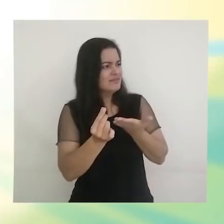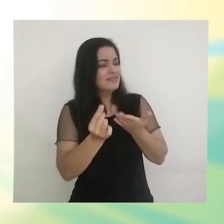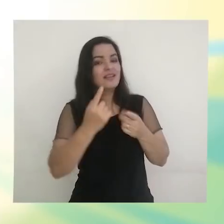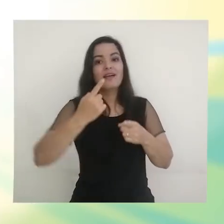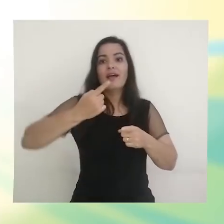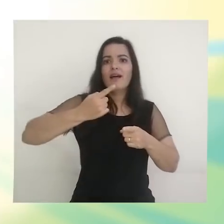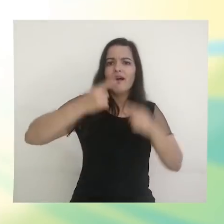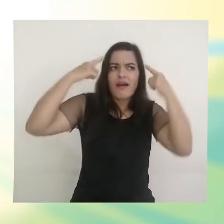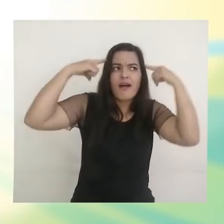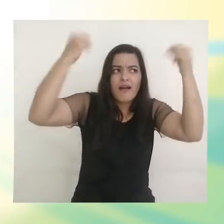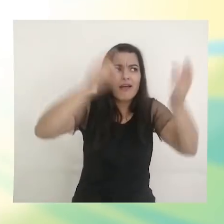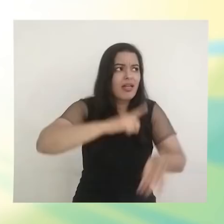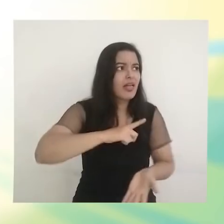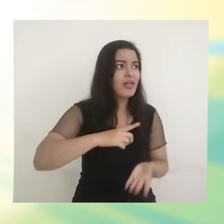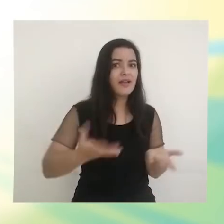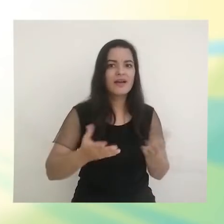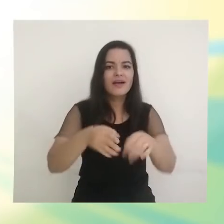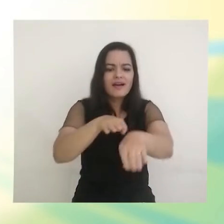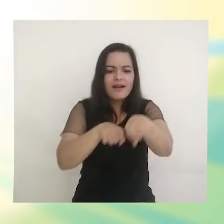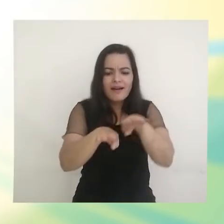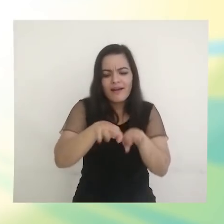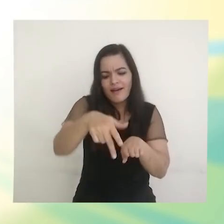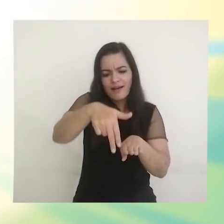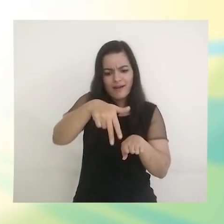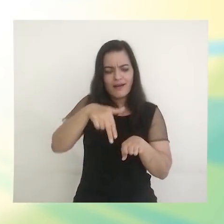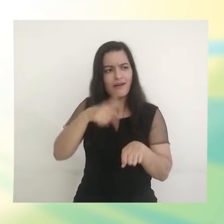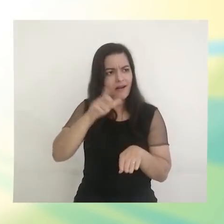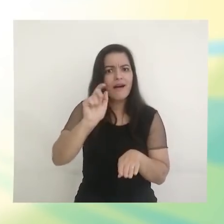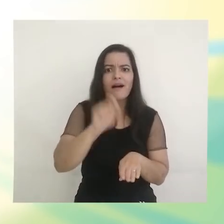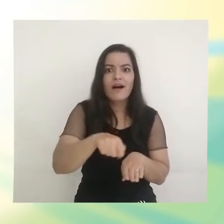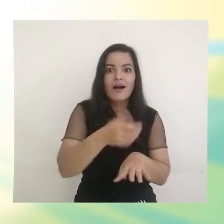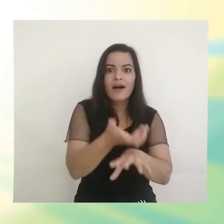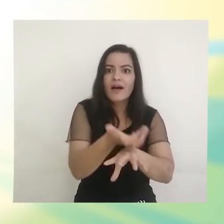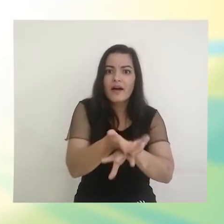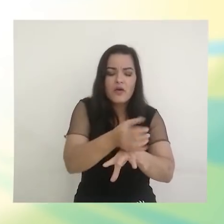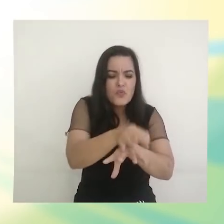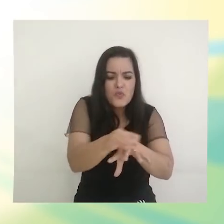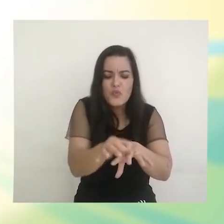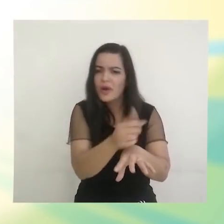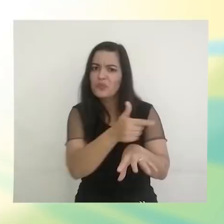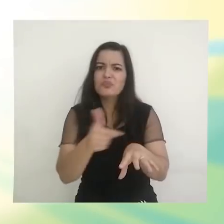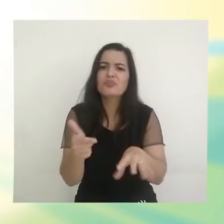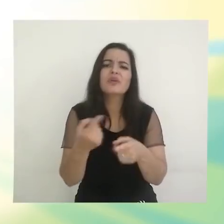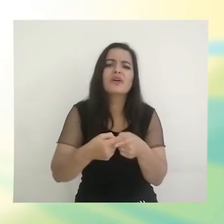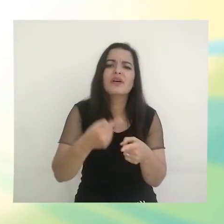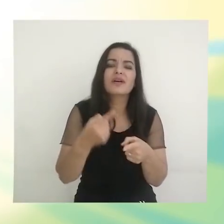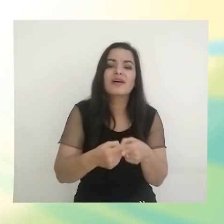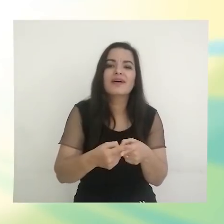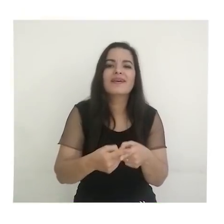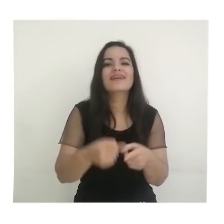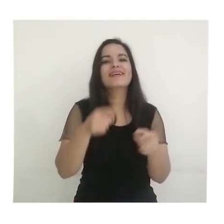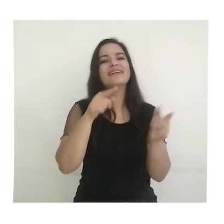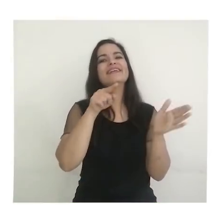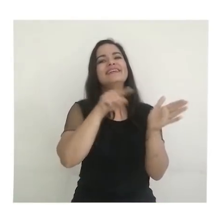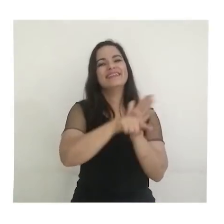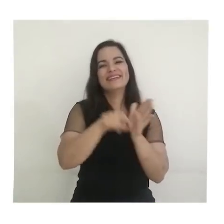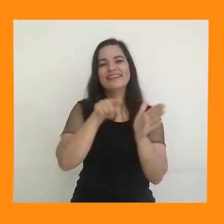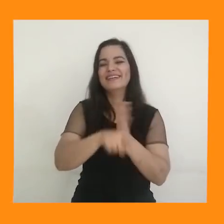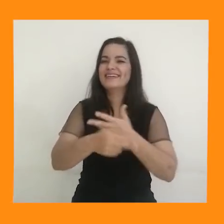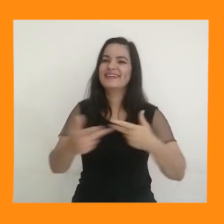que existe duende? Dá pra andar de trás pra frente, abacaxi não tem semente. Tudo que a pergunta a Luna